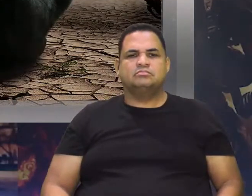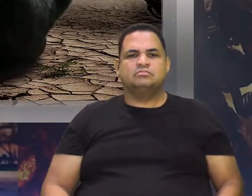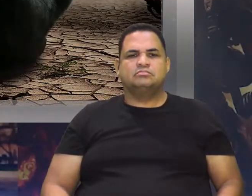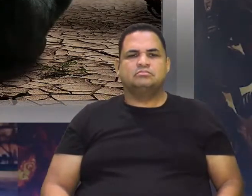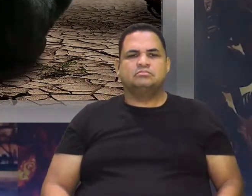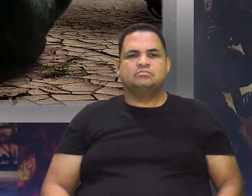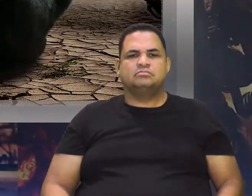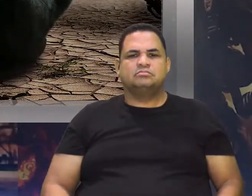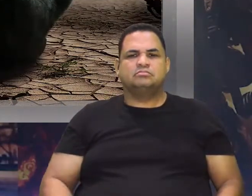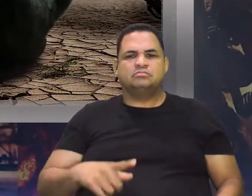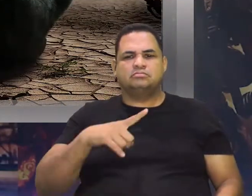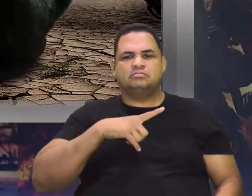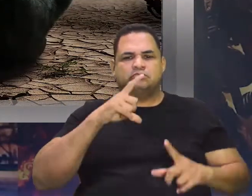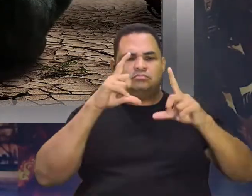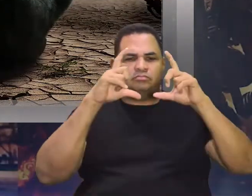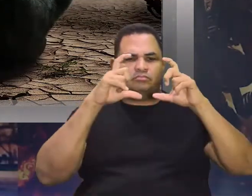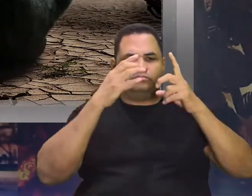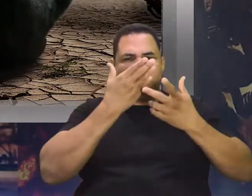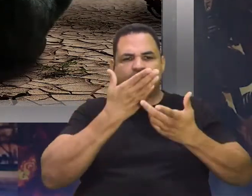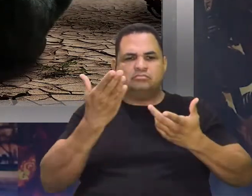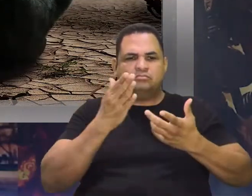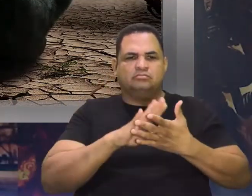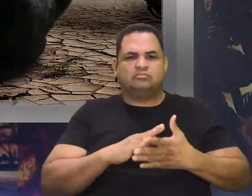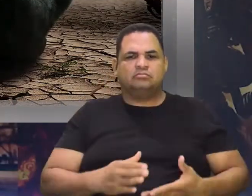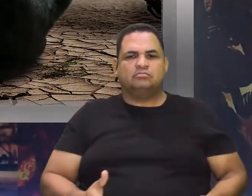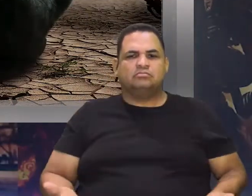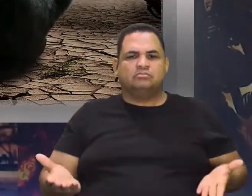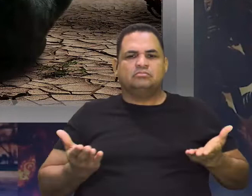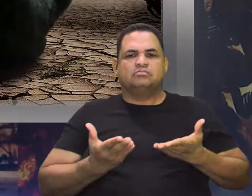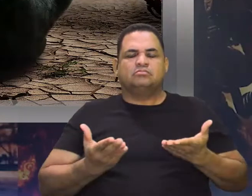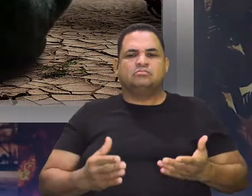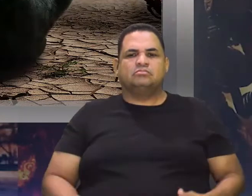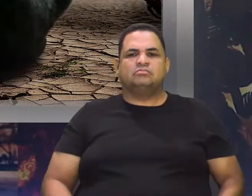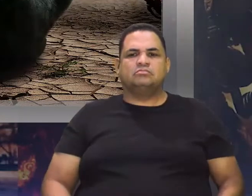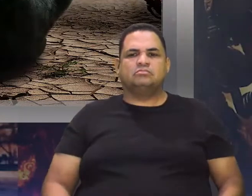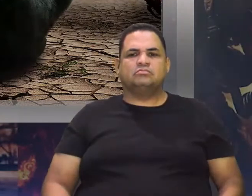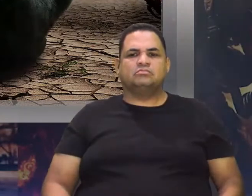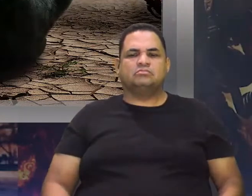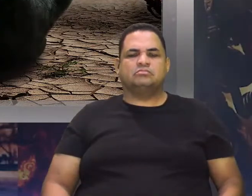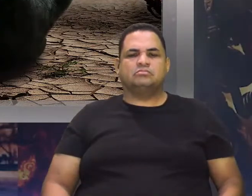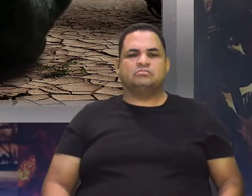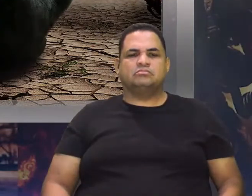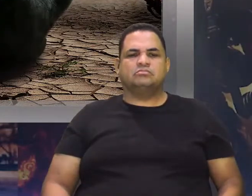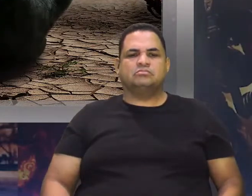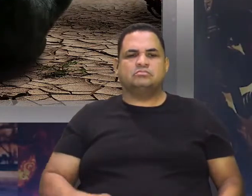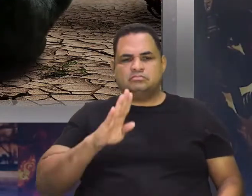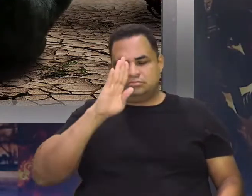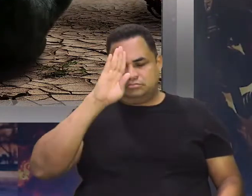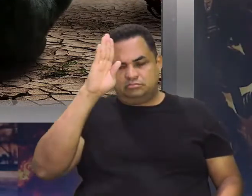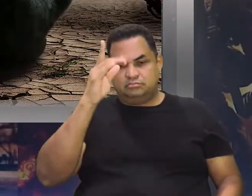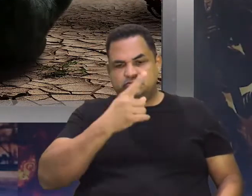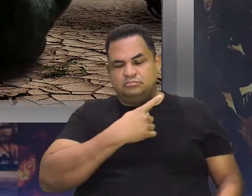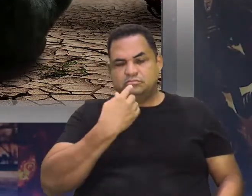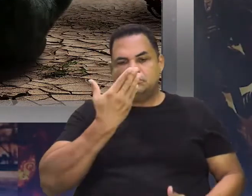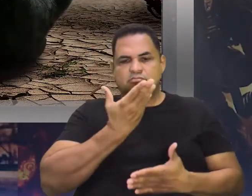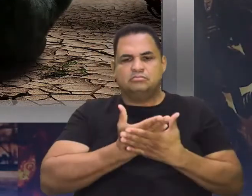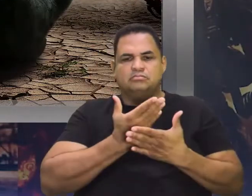Tá, olha, dá até uma foto bacana aí sobre esse momento ímpar que nós estamos